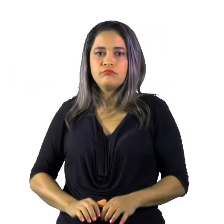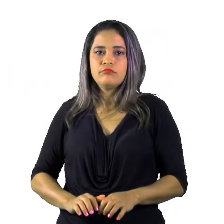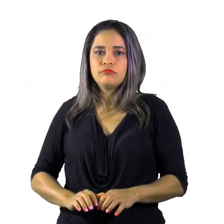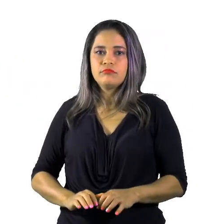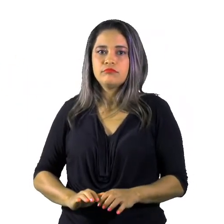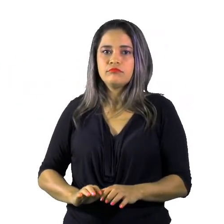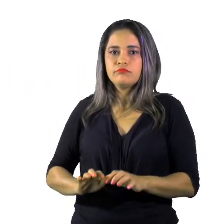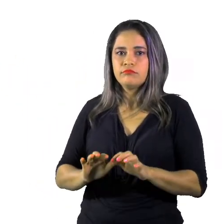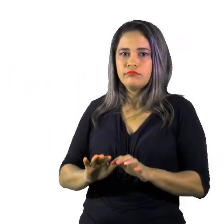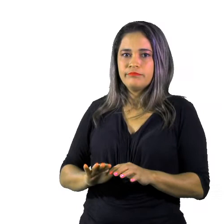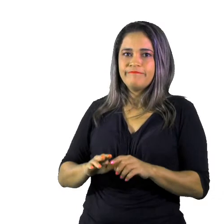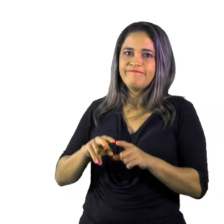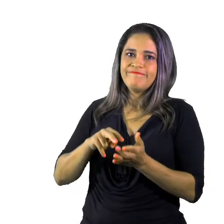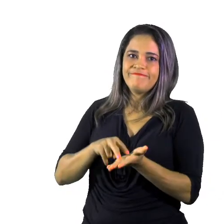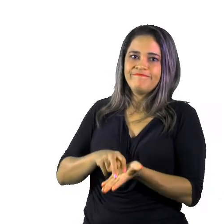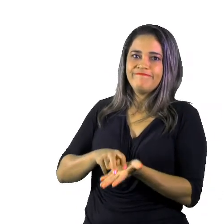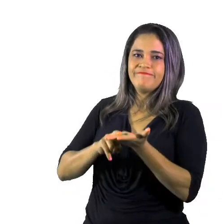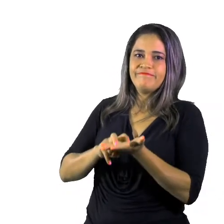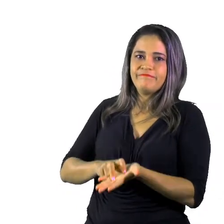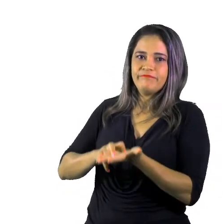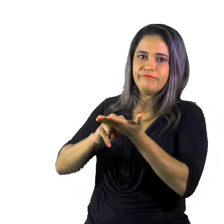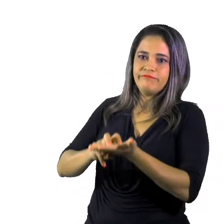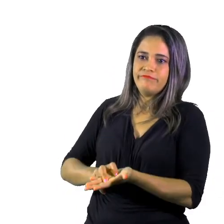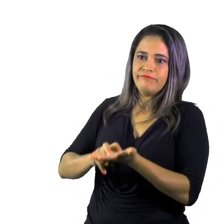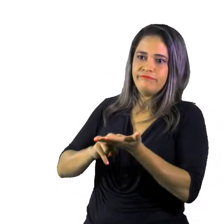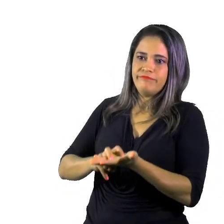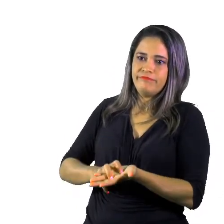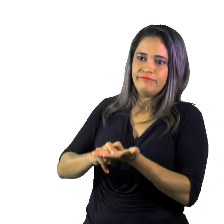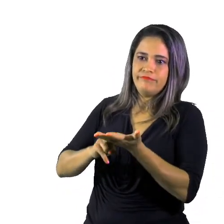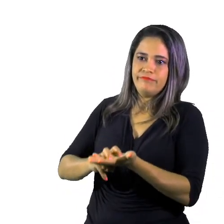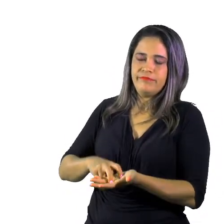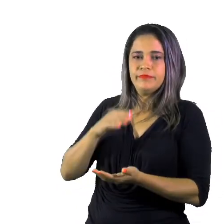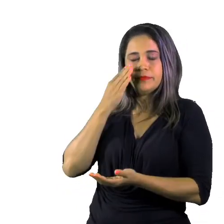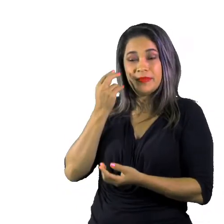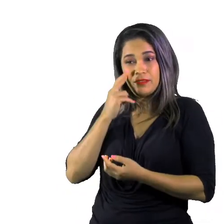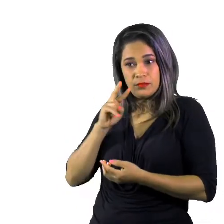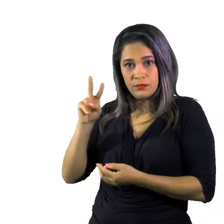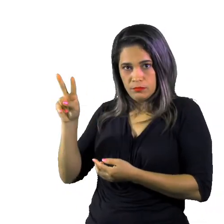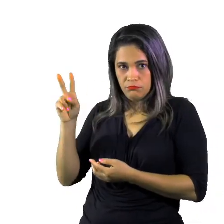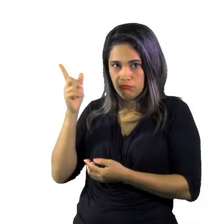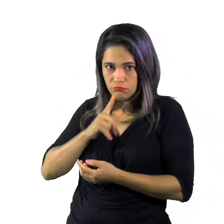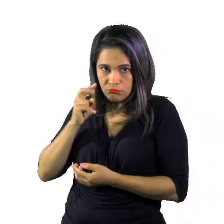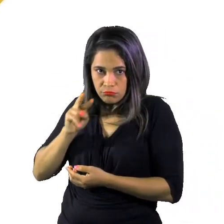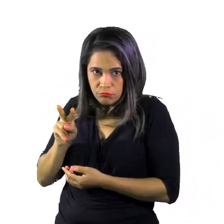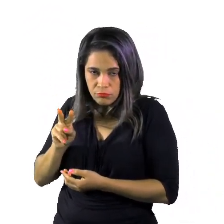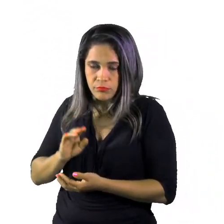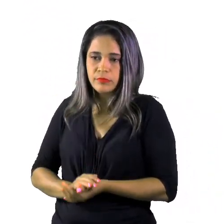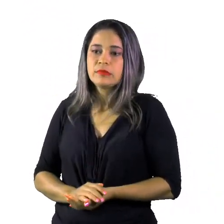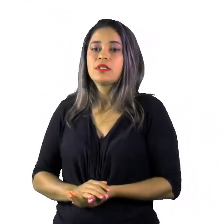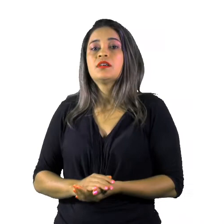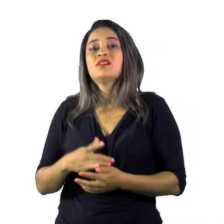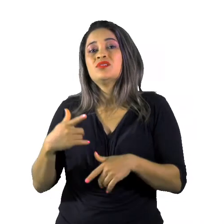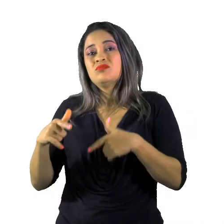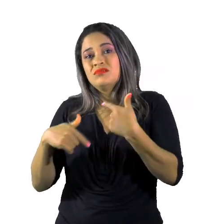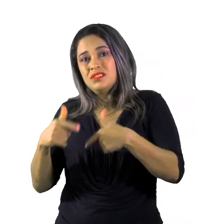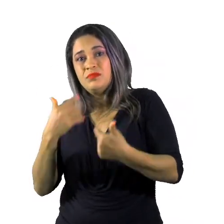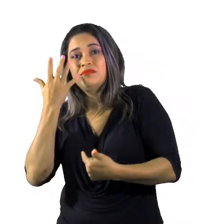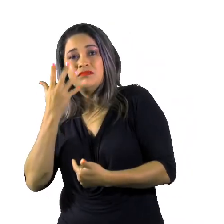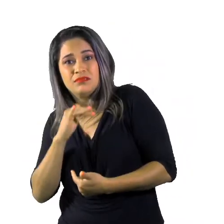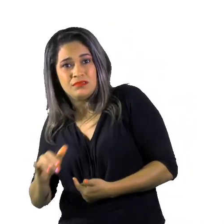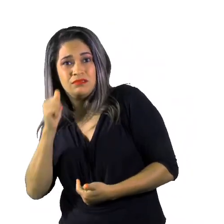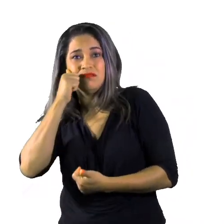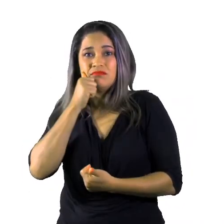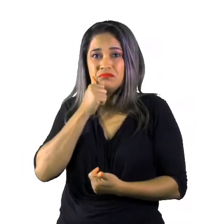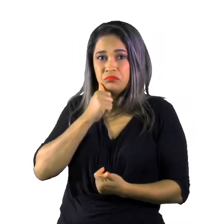Revolução Industrial. Ok, pessoal? Espero que esteja todo mundo observando aí. Então, o trabalho tanto da criança quanto da